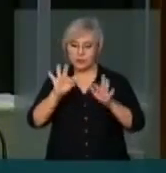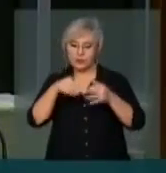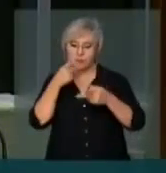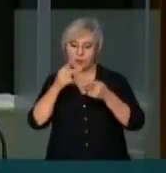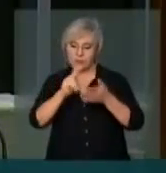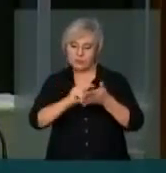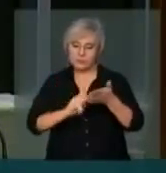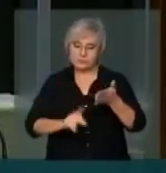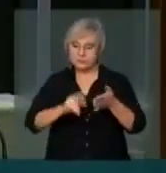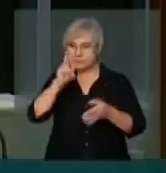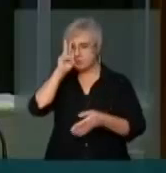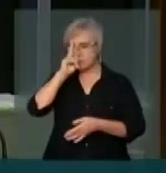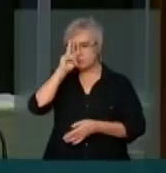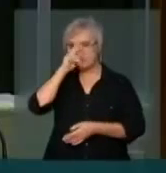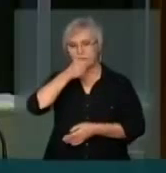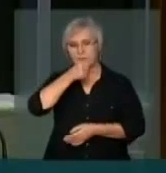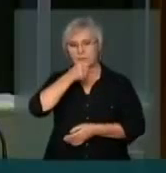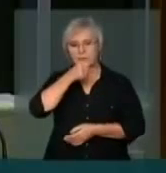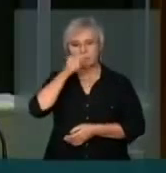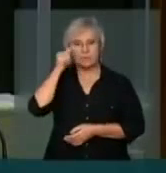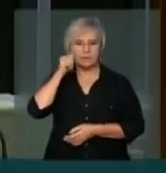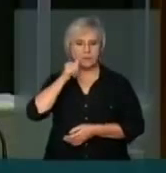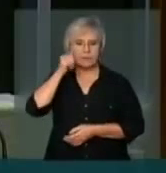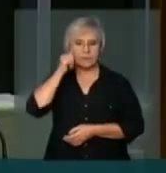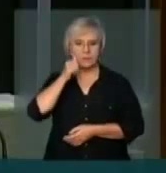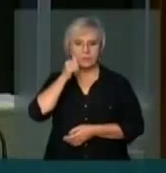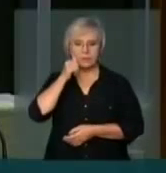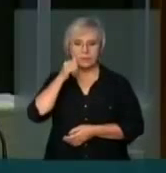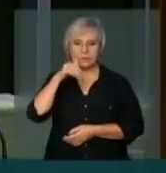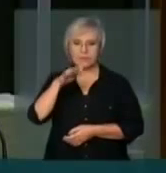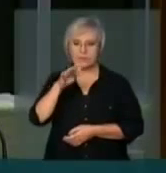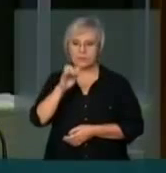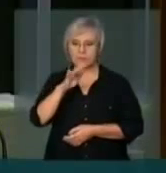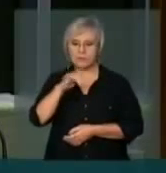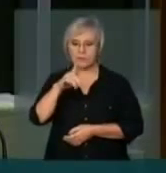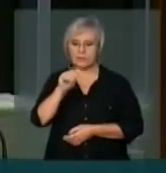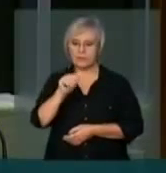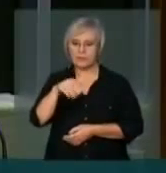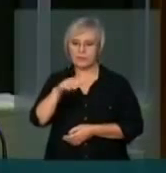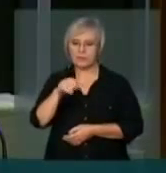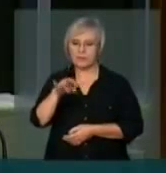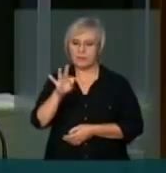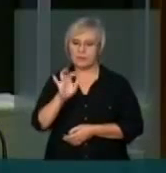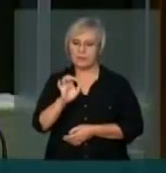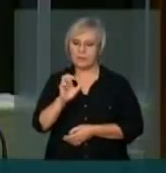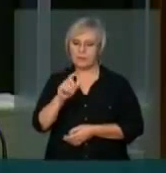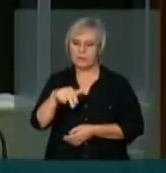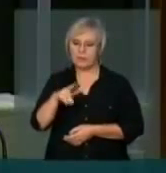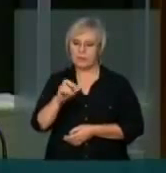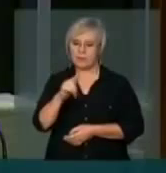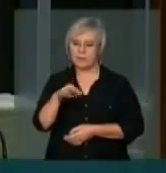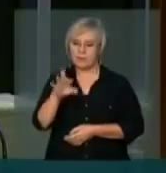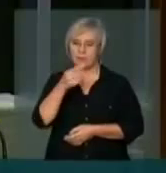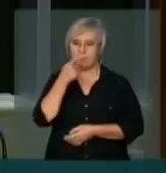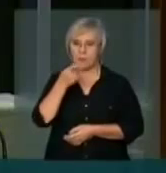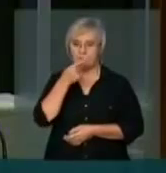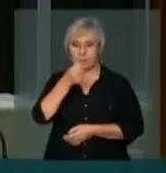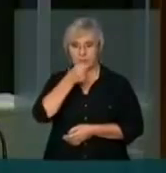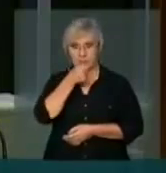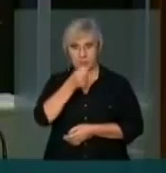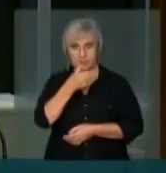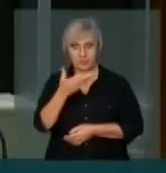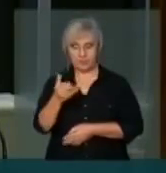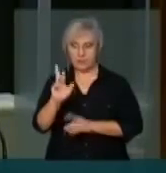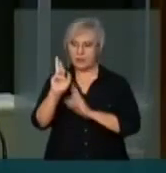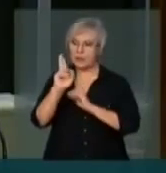a entrevista que a atriz Fernanda Montenegro deu recentemente. A esperança